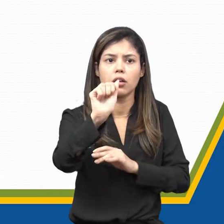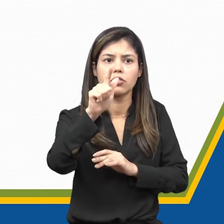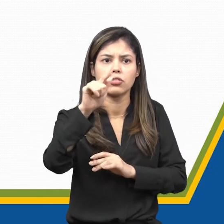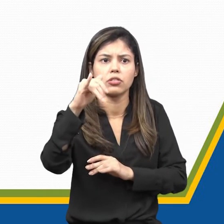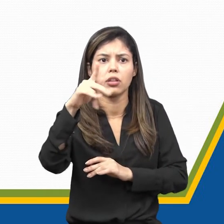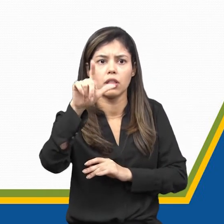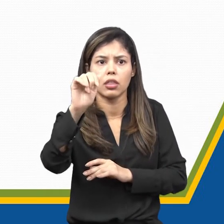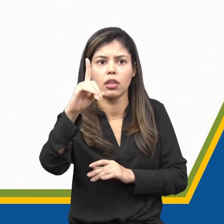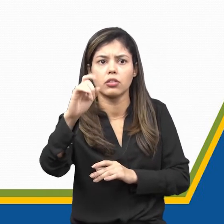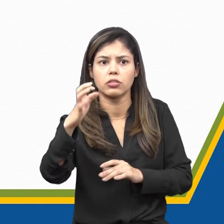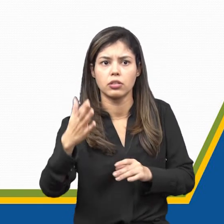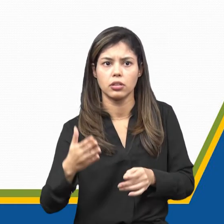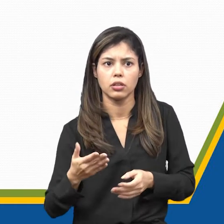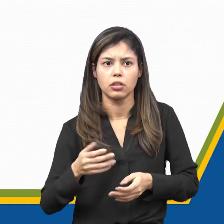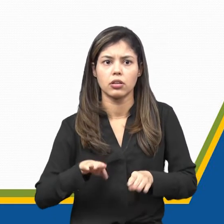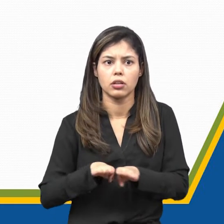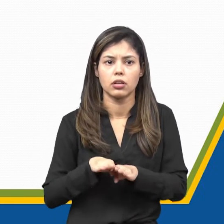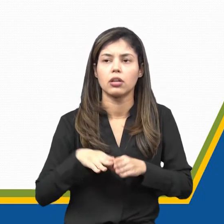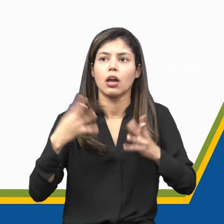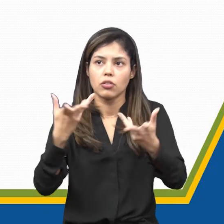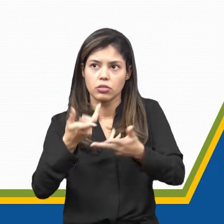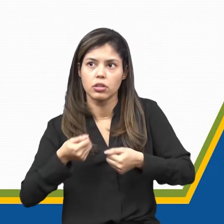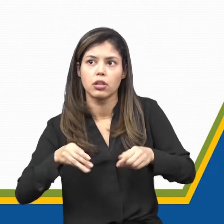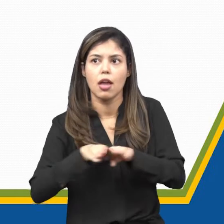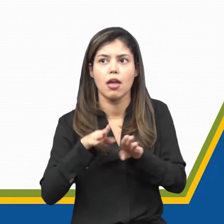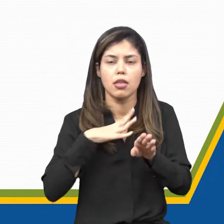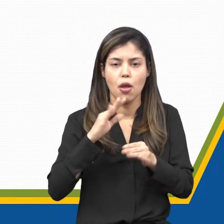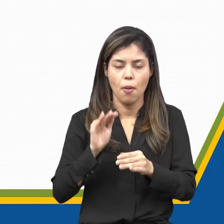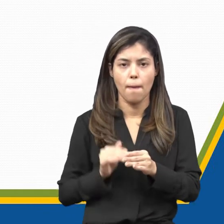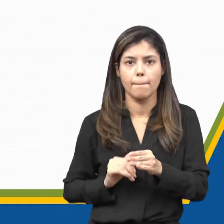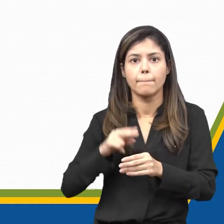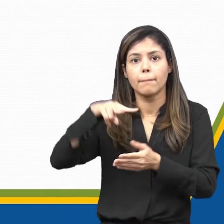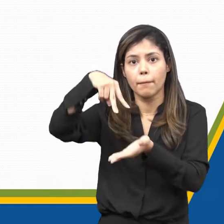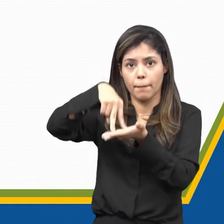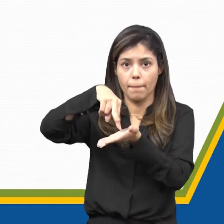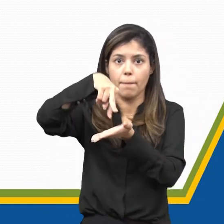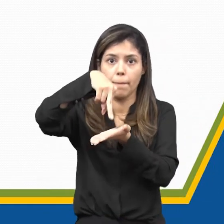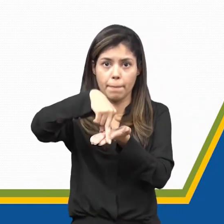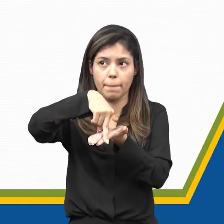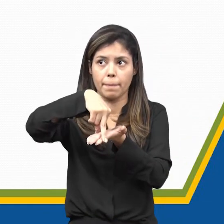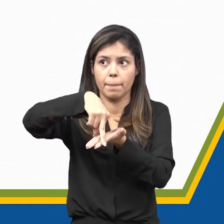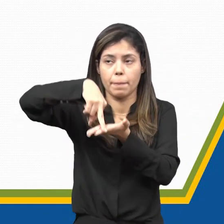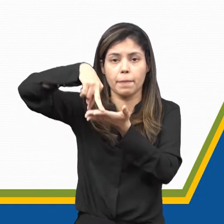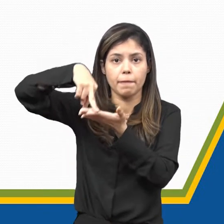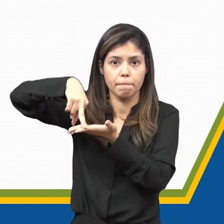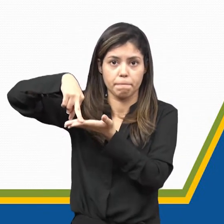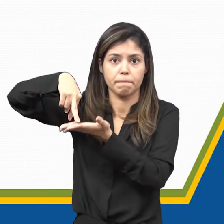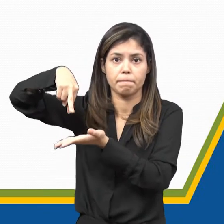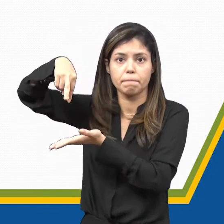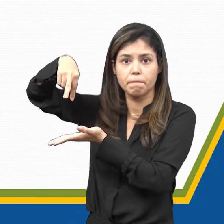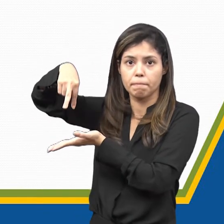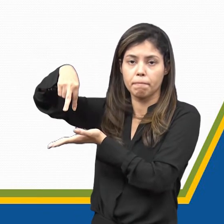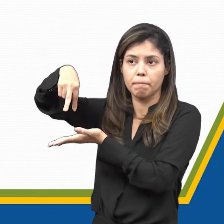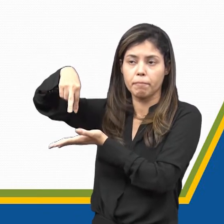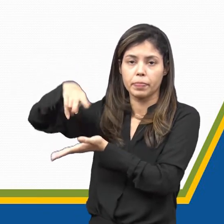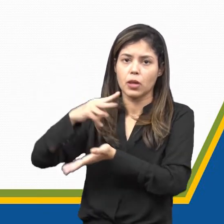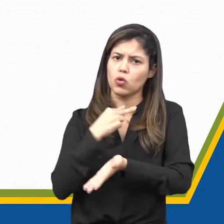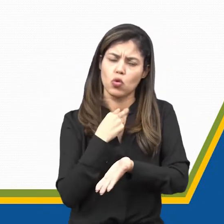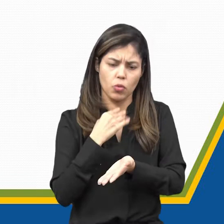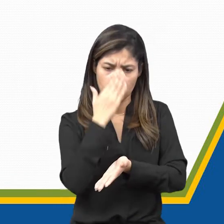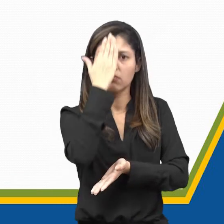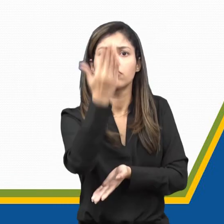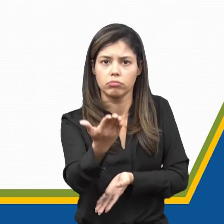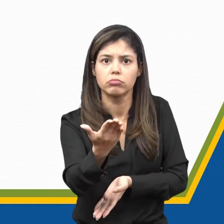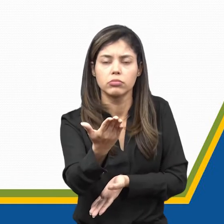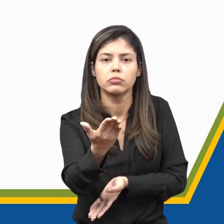pé, com o pé avançado à frente, imediatamente atrás da linha de partida, não pode ficar à frente da linha de partida, ao lado de um